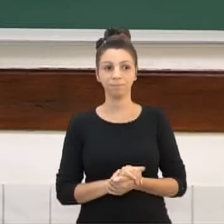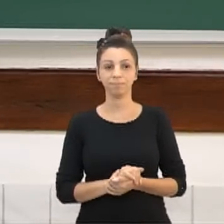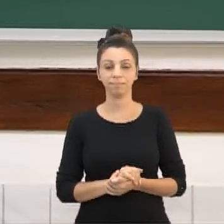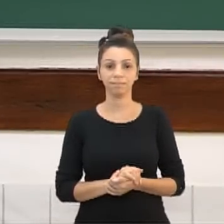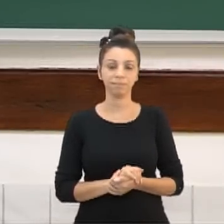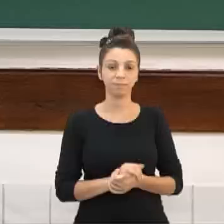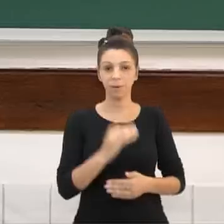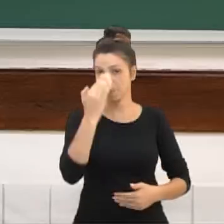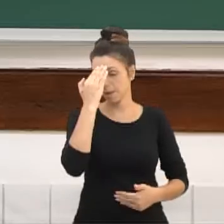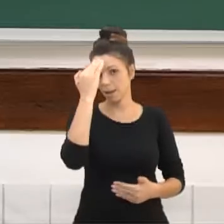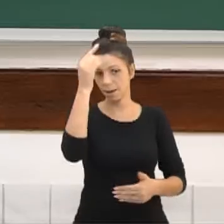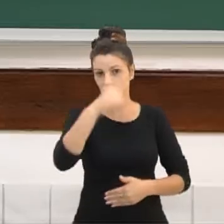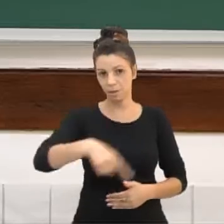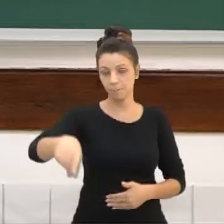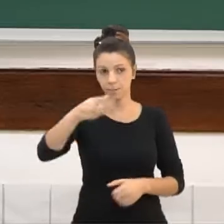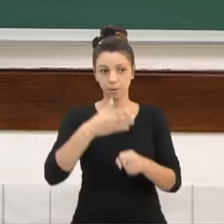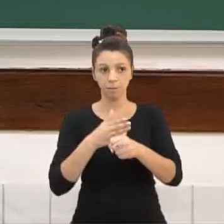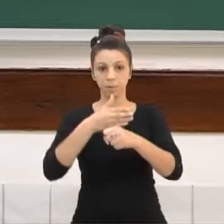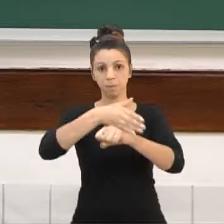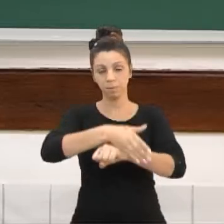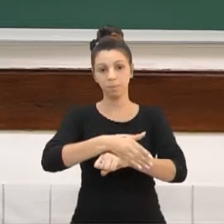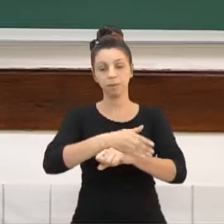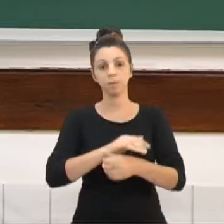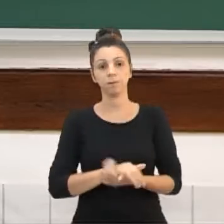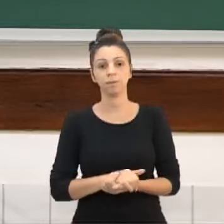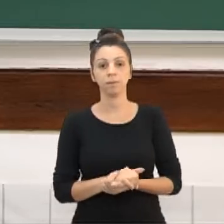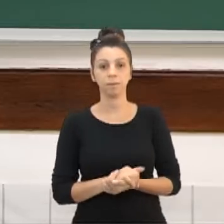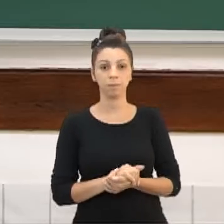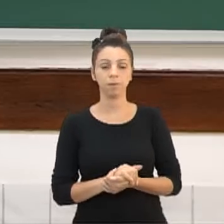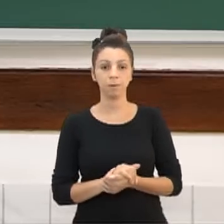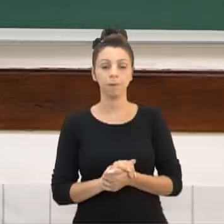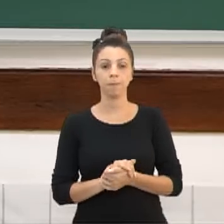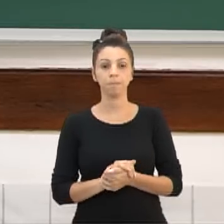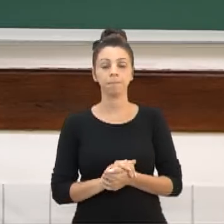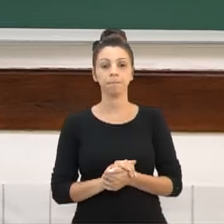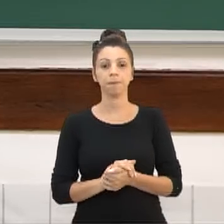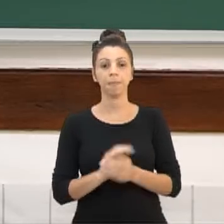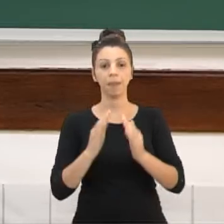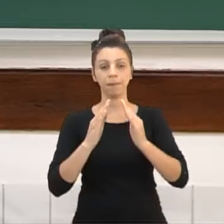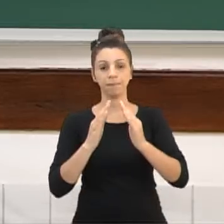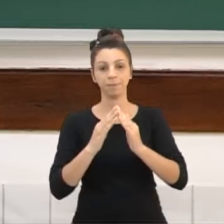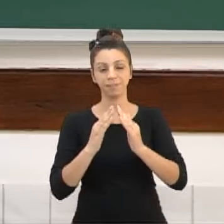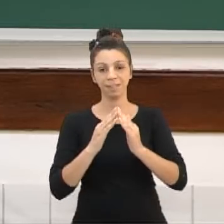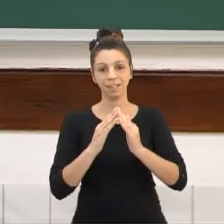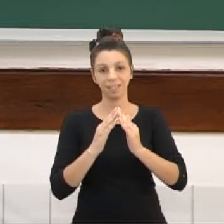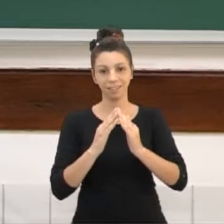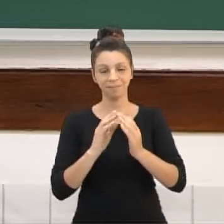Então, agradeço muito a participação de todos, né, e fiquem em casa se puder.